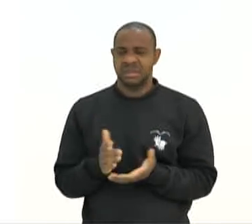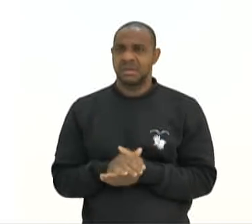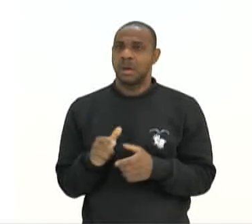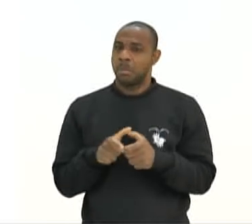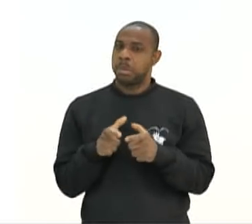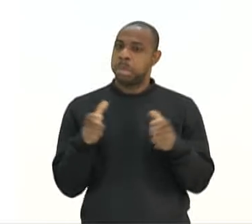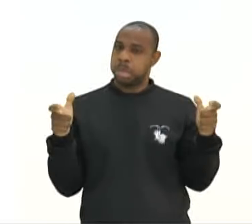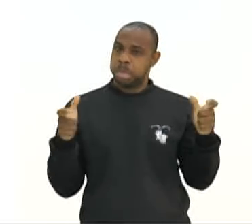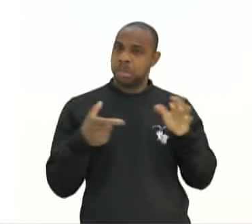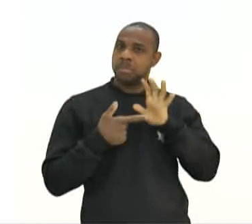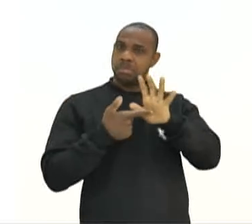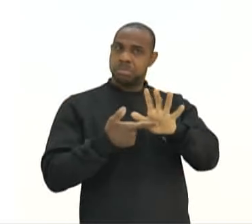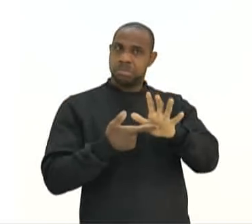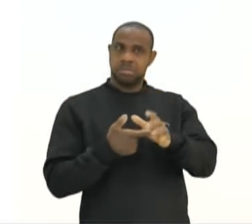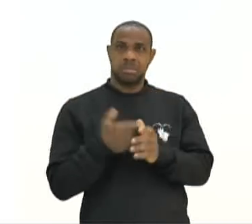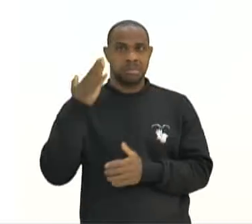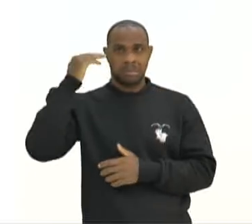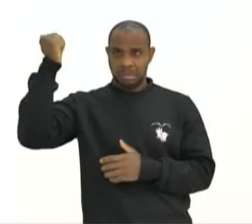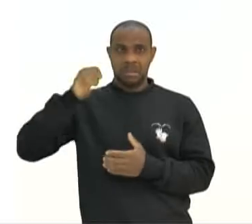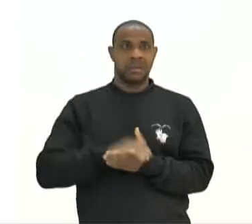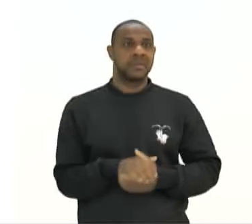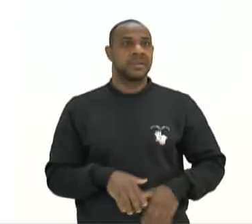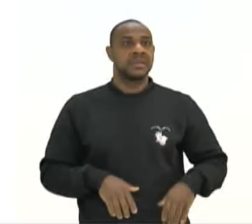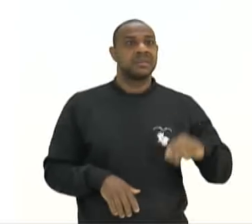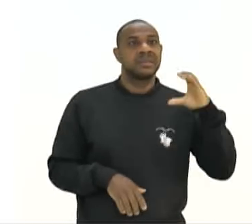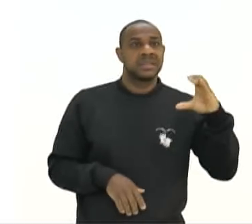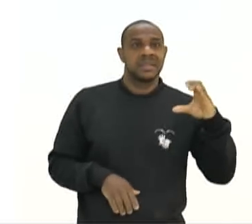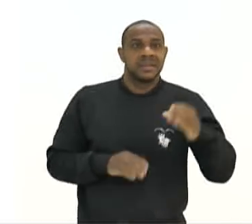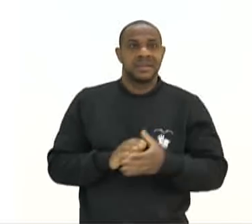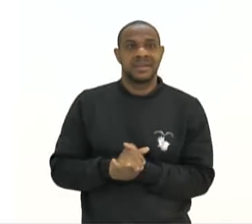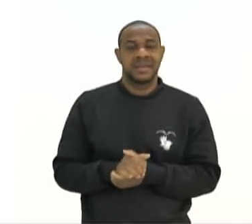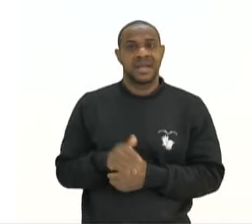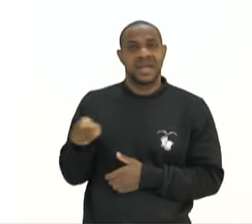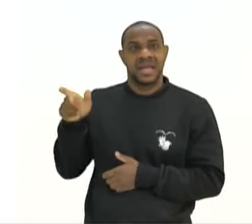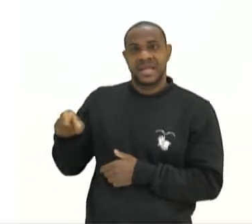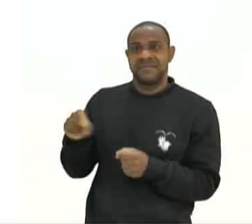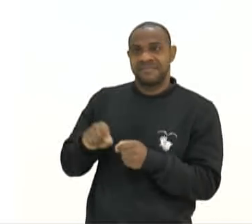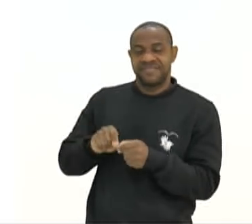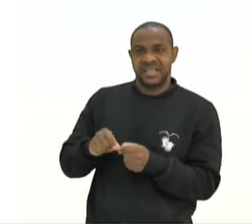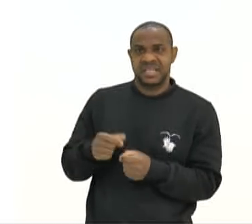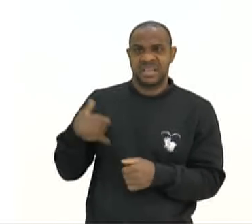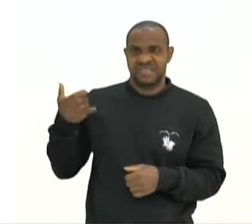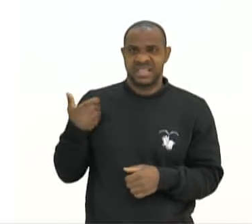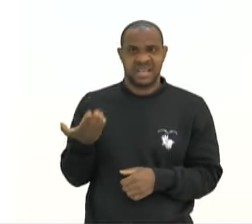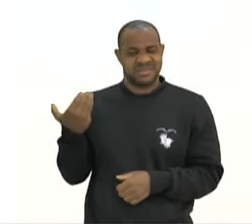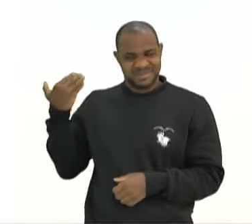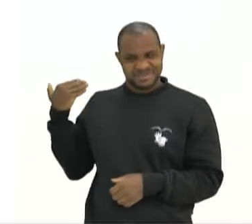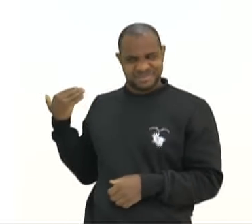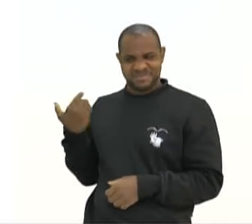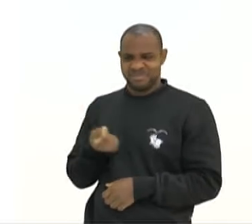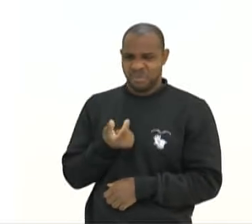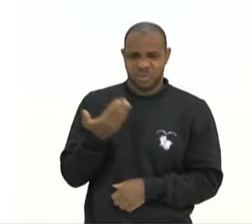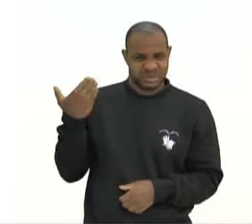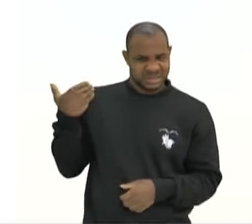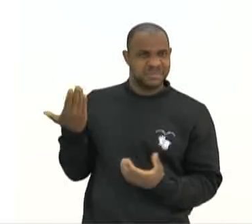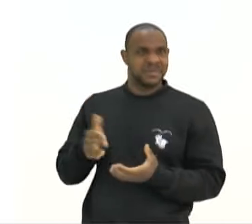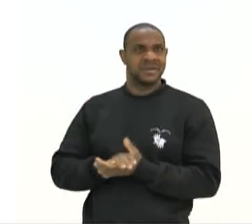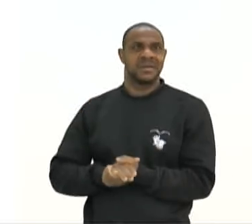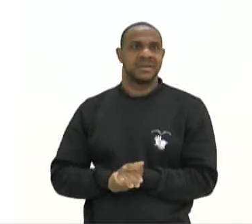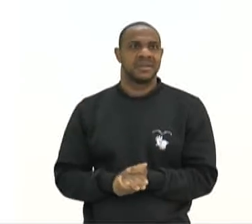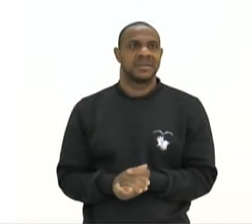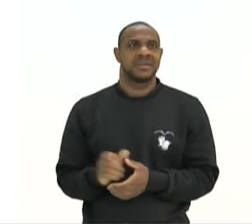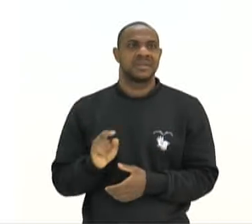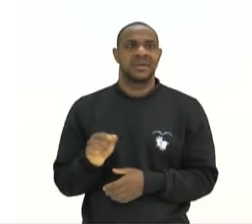né, gente? E letter C. Martin Luther King Jr. fez aniversário há pouco tempo? Não. So, the answer is